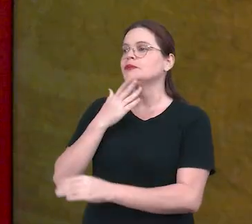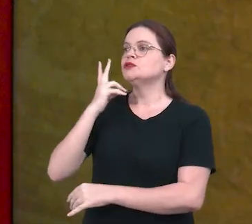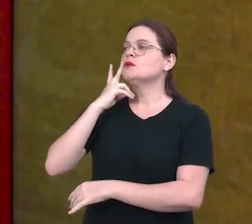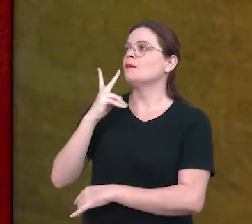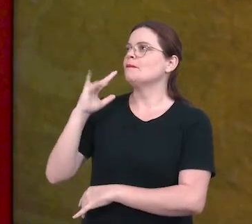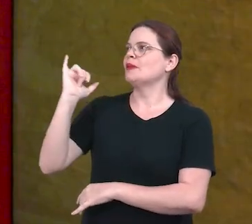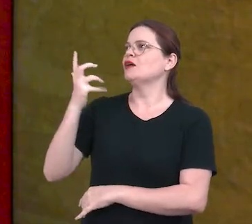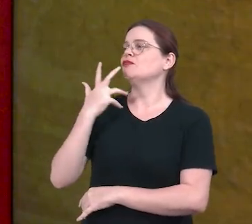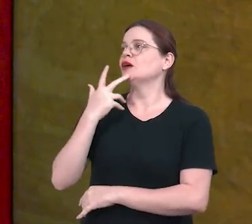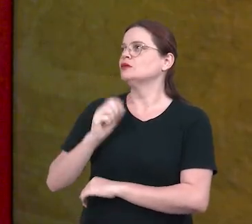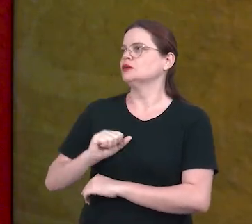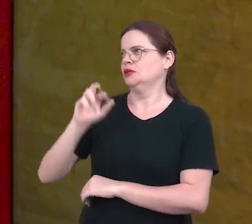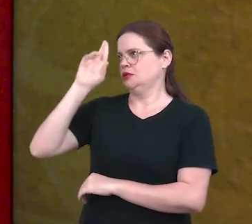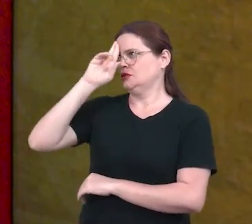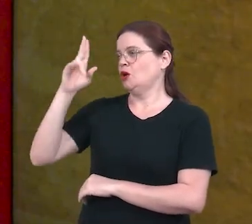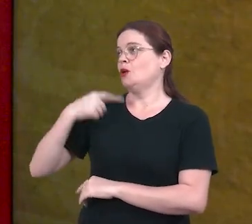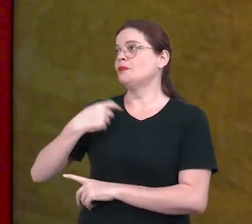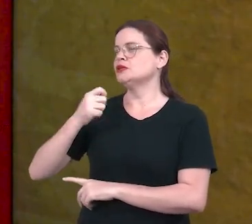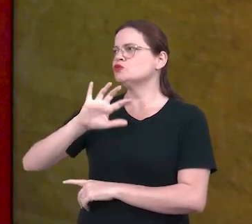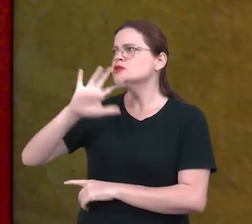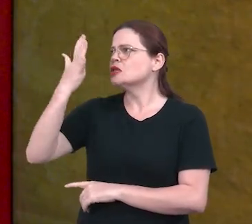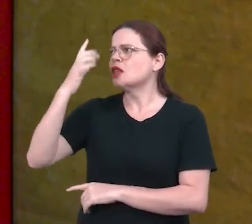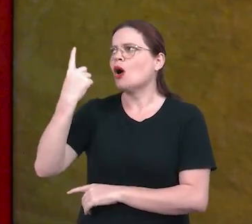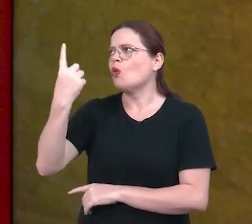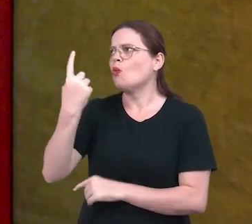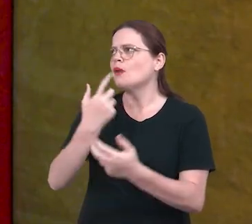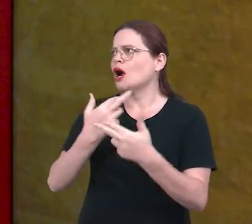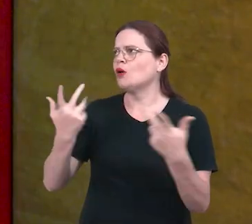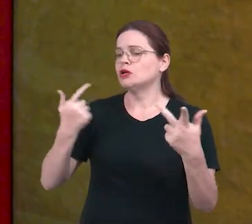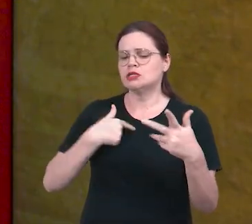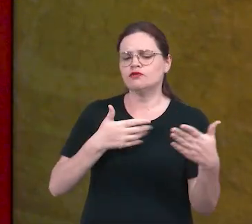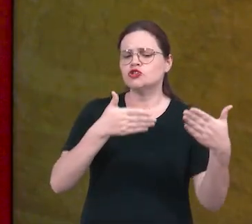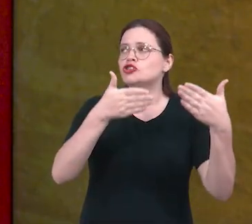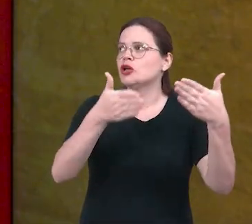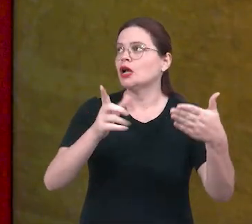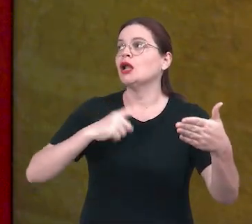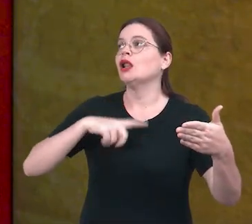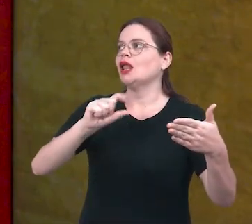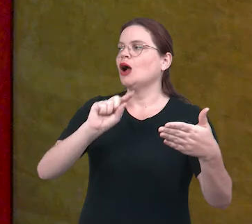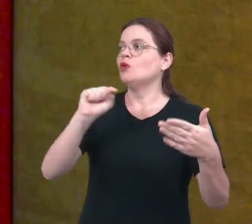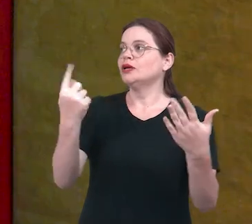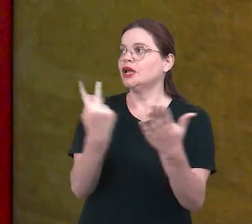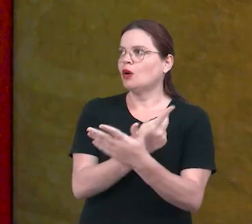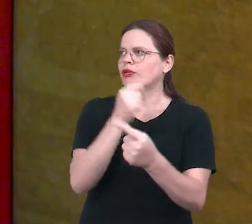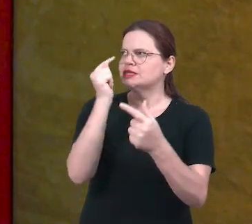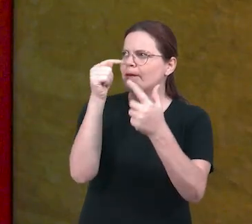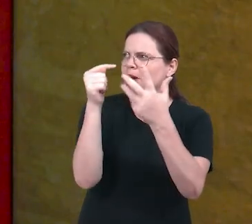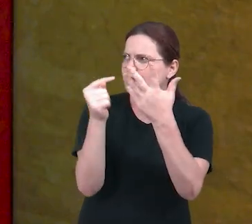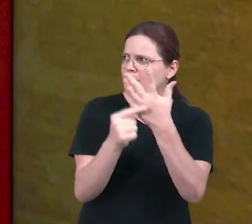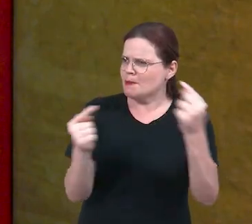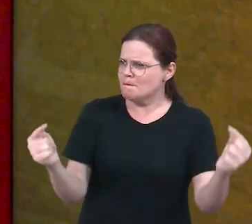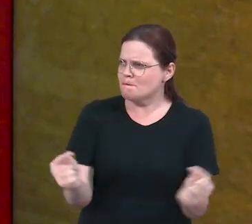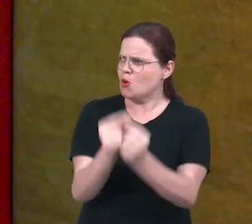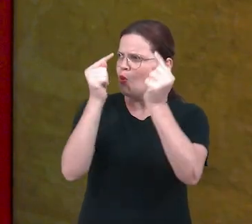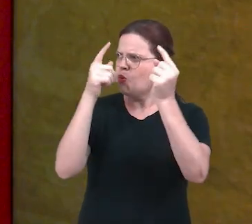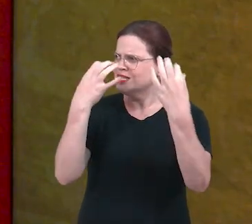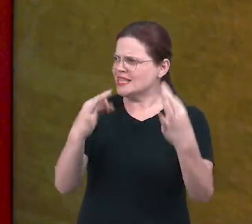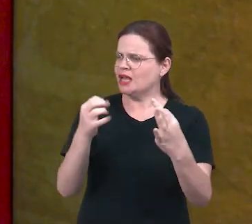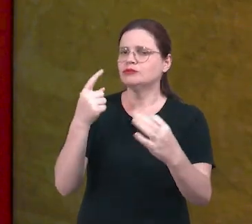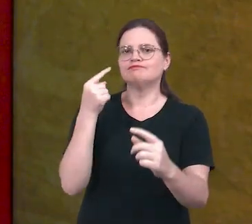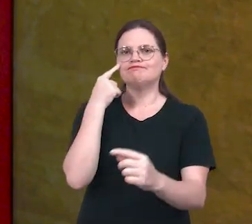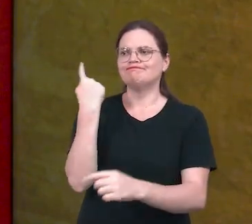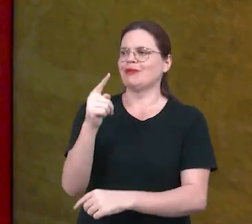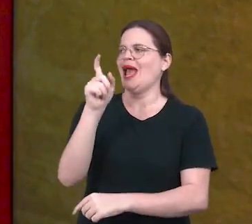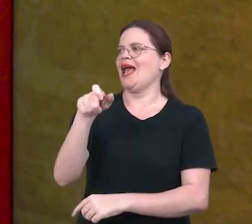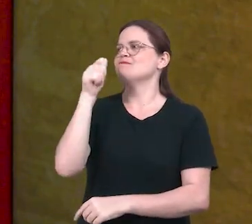Eleazar pediu ao Senhor, ele disse: Senhor, o sinal para mim vai ser esse, eu vou chegar ali, vai acontecer isso, isso, isso. E Rebeca, ela